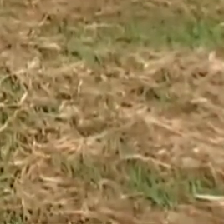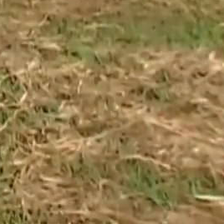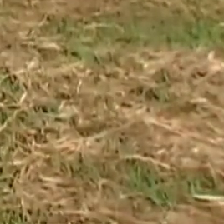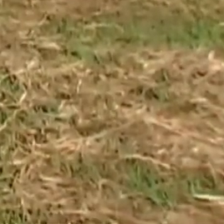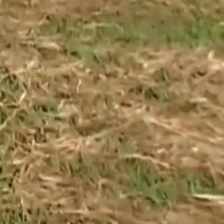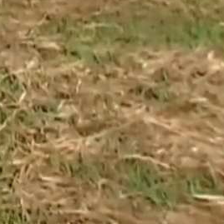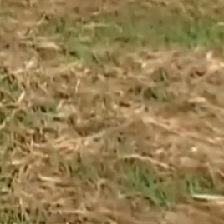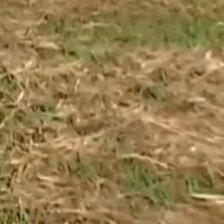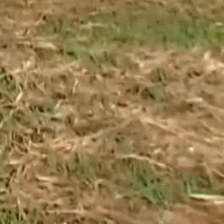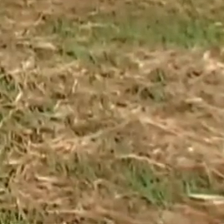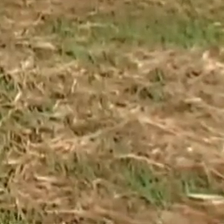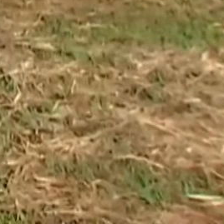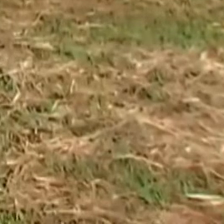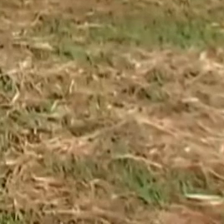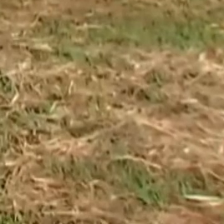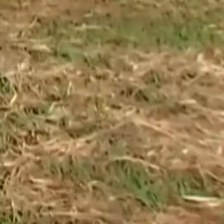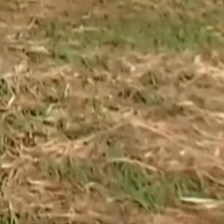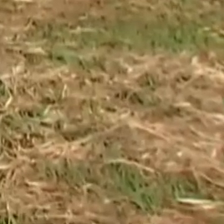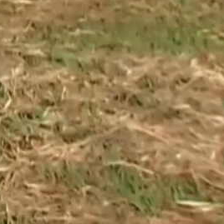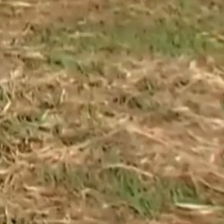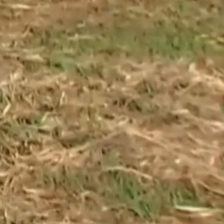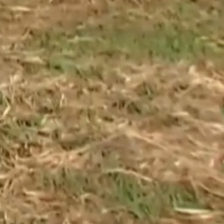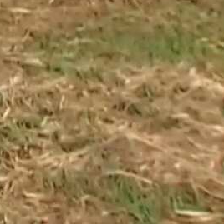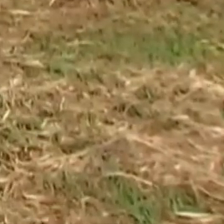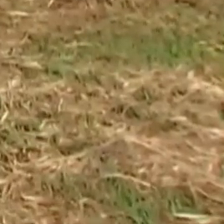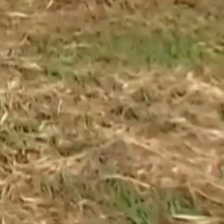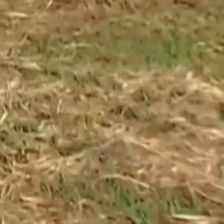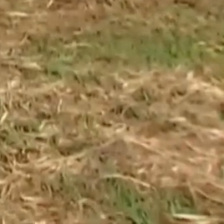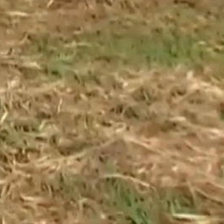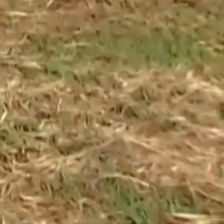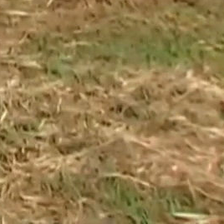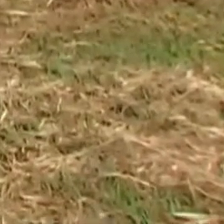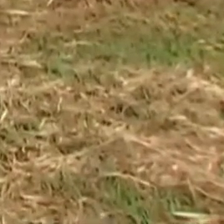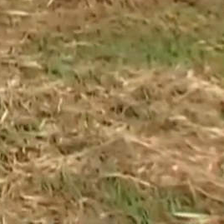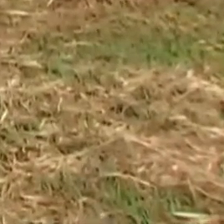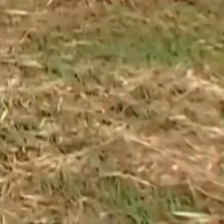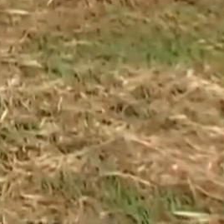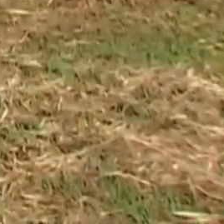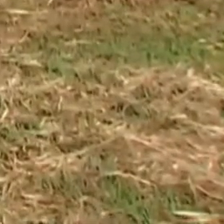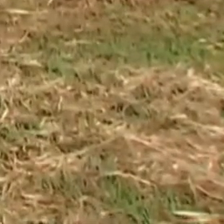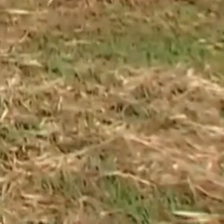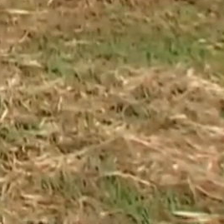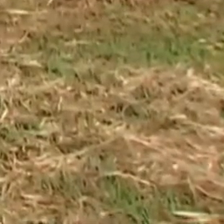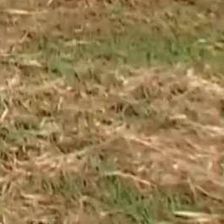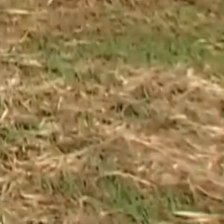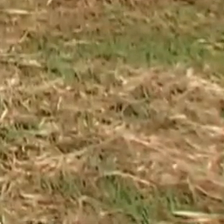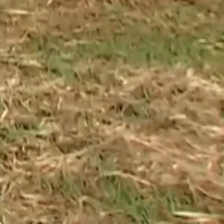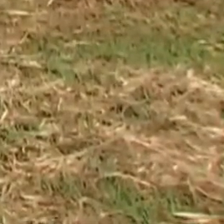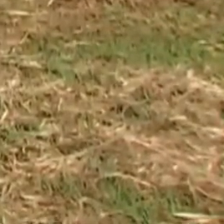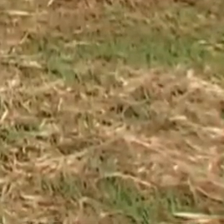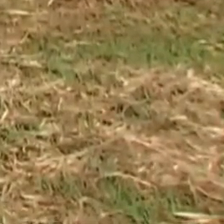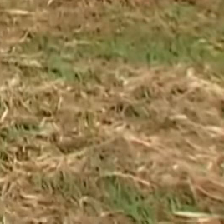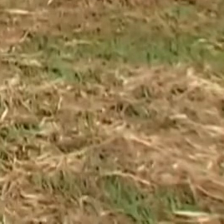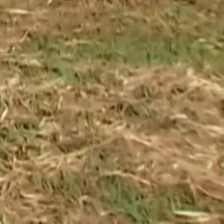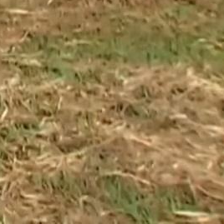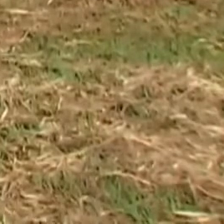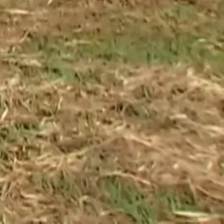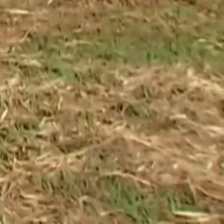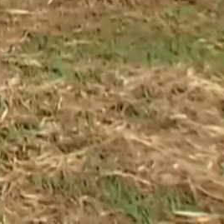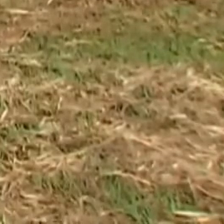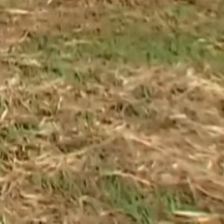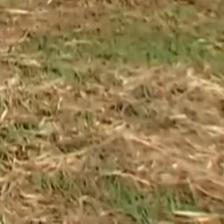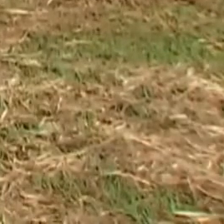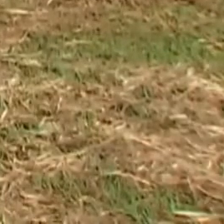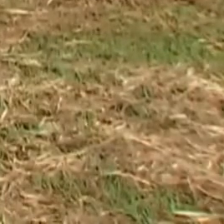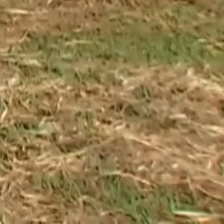do ladinho o canteiro de plantas do deserto. Falta d'água é um problema, como é que elas resolveram esse problema? Então, a gente mostra,